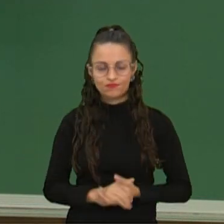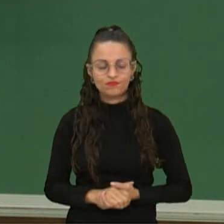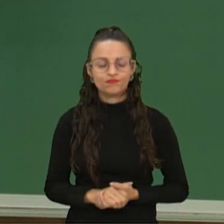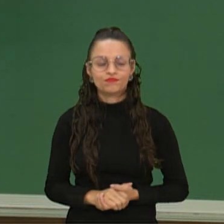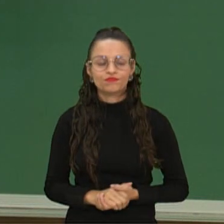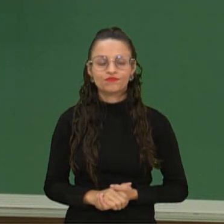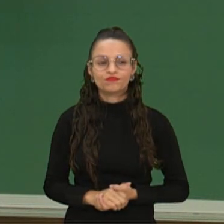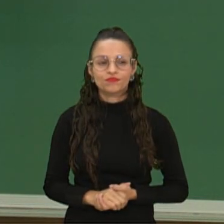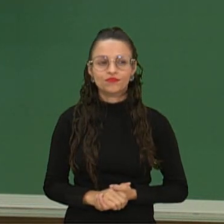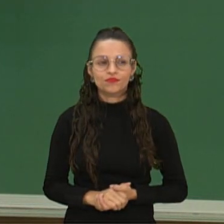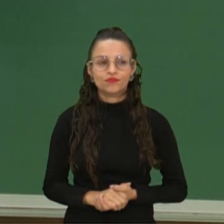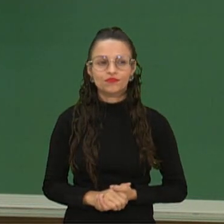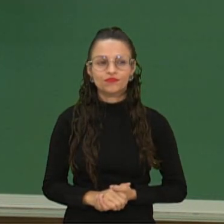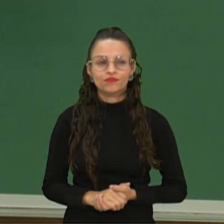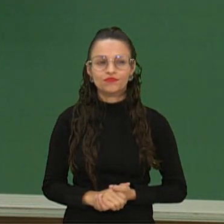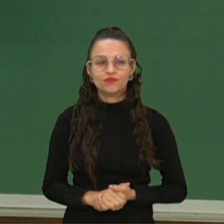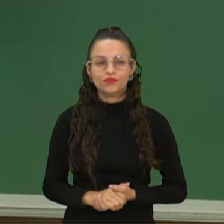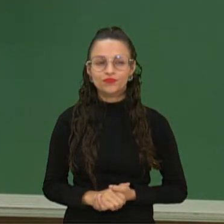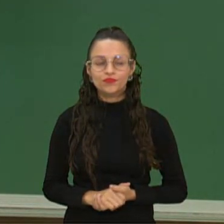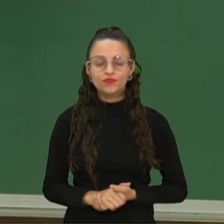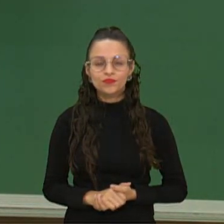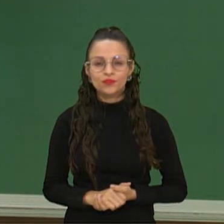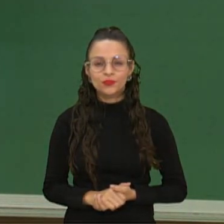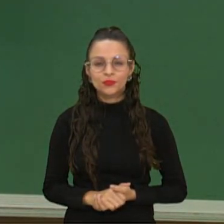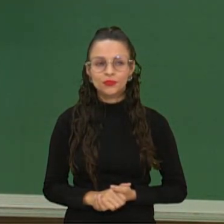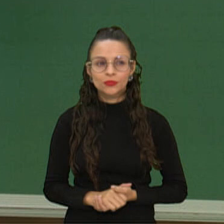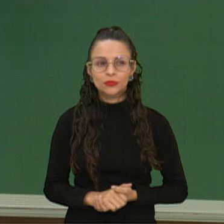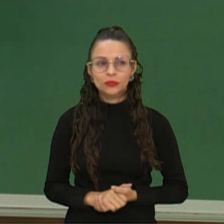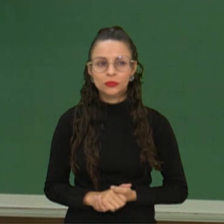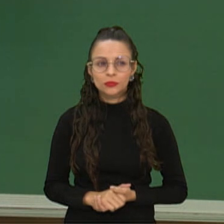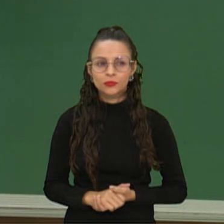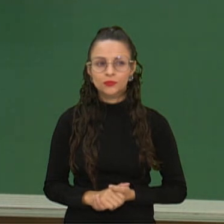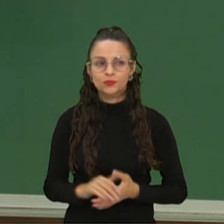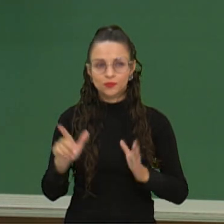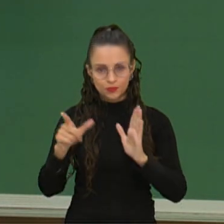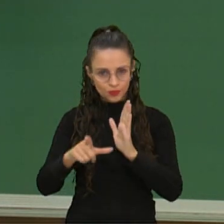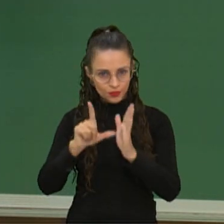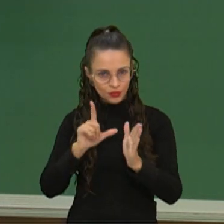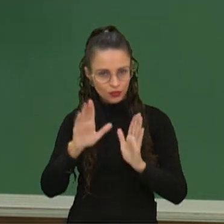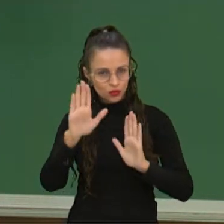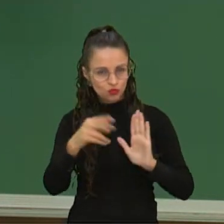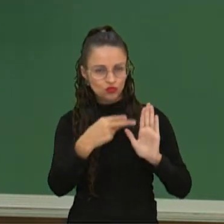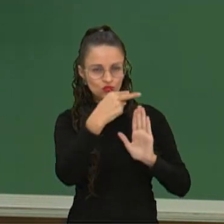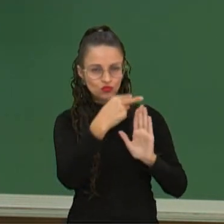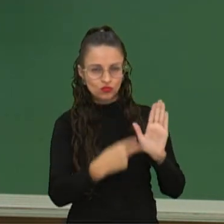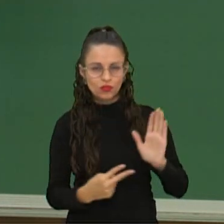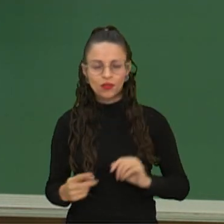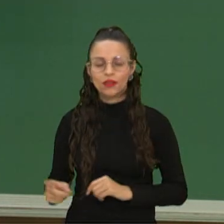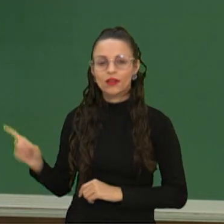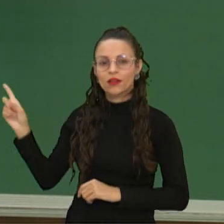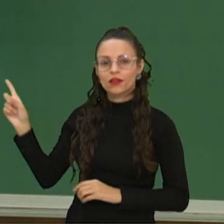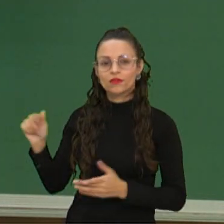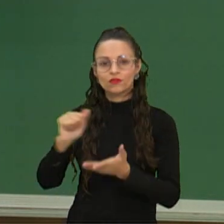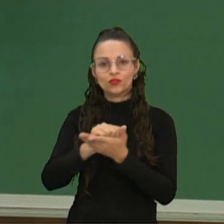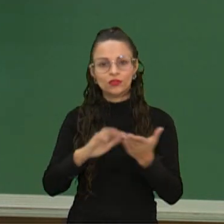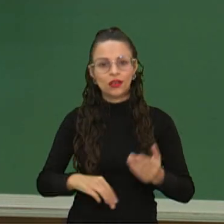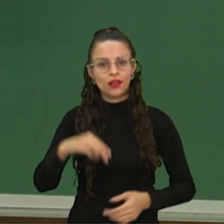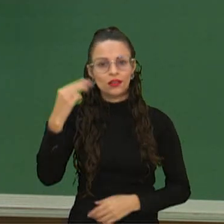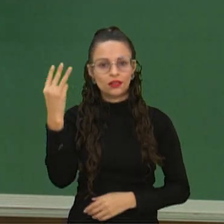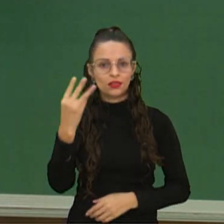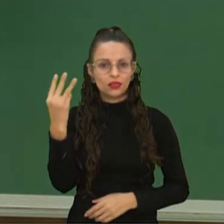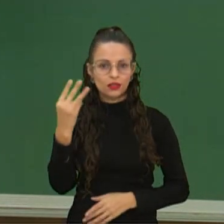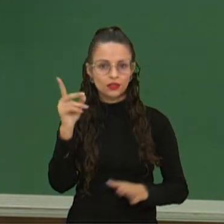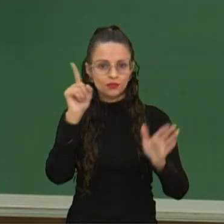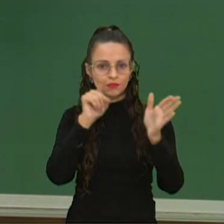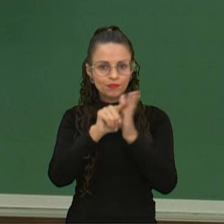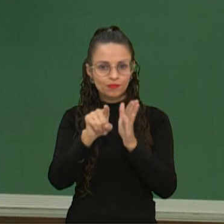Beleza? Alright. Before reading, antes da gente fazer a leitura do nosso texto, nós temos uma atividade aqui com 3 perguntas